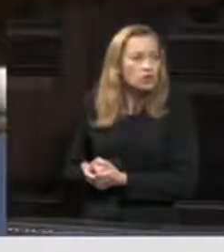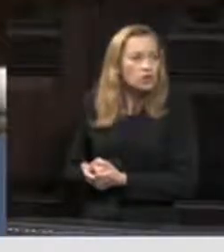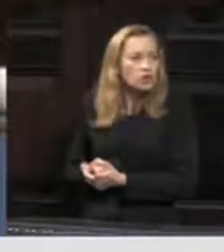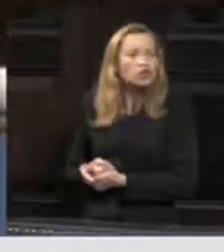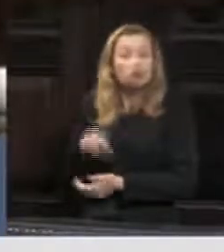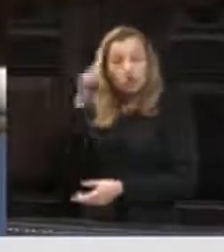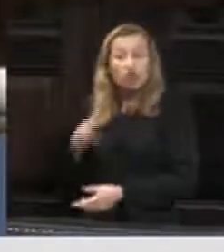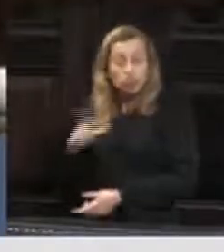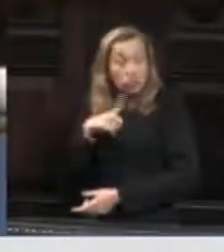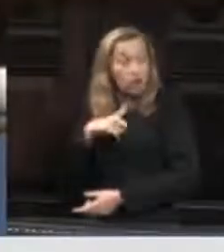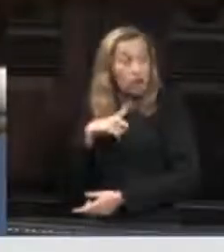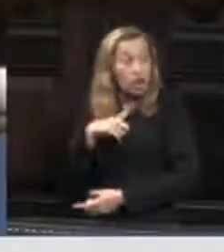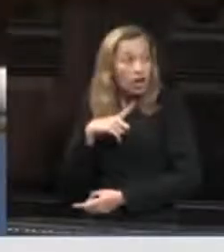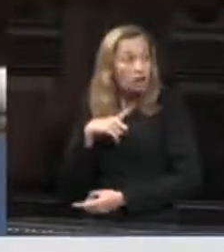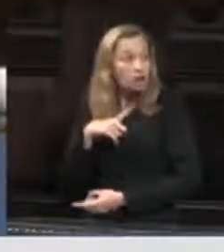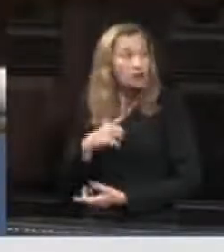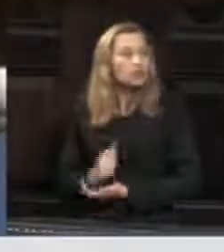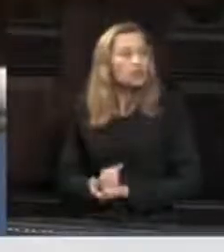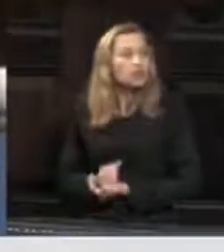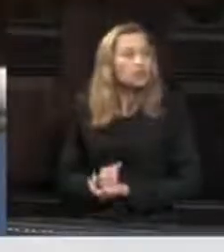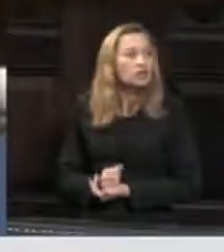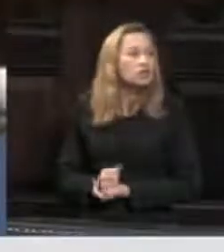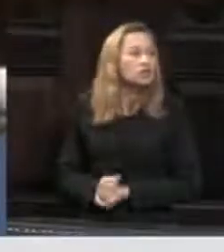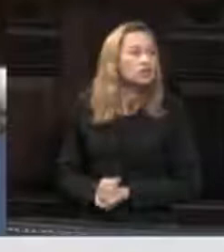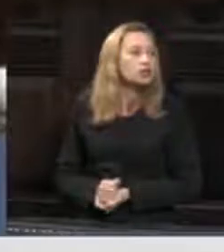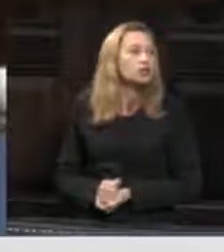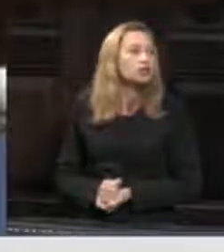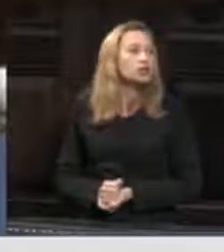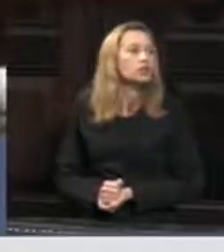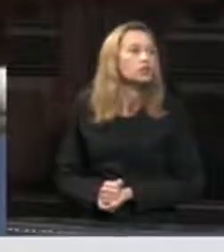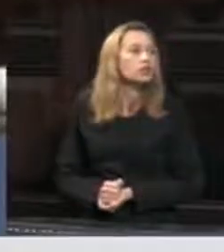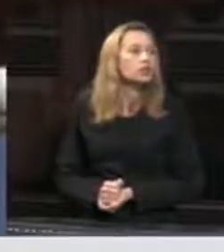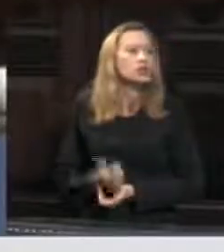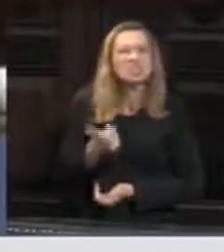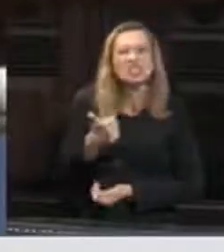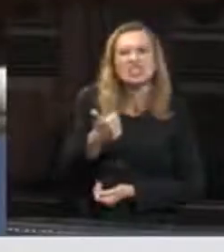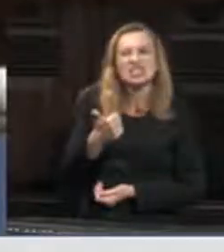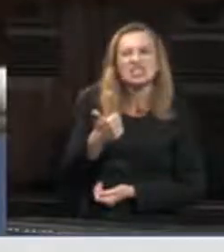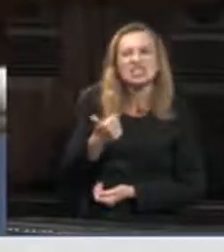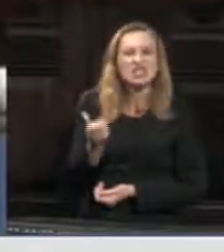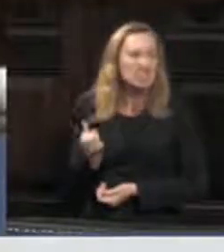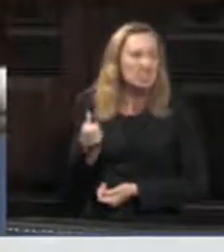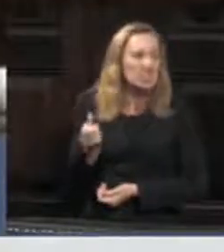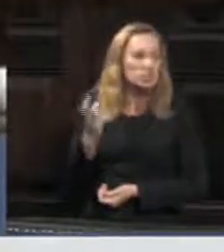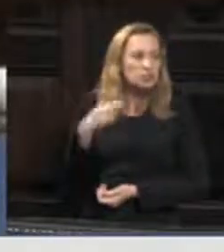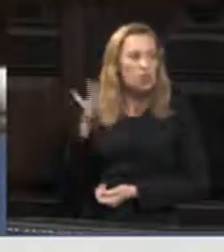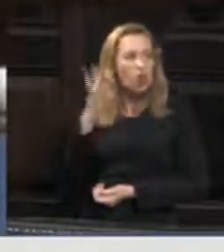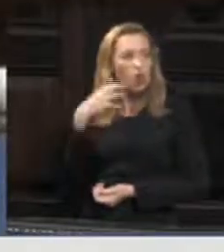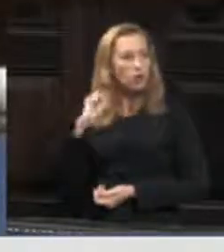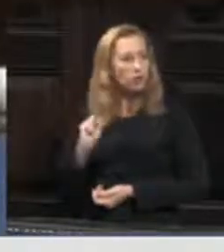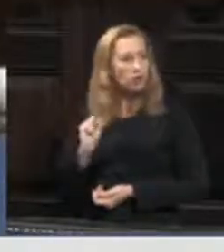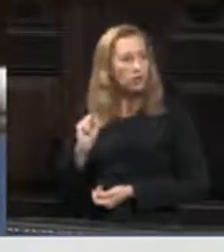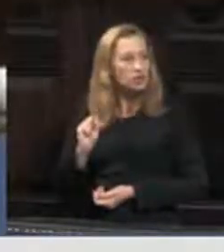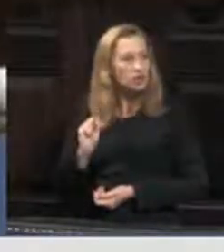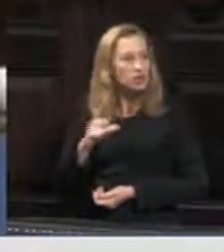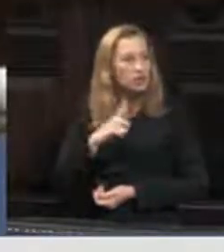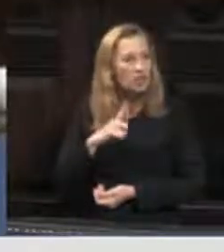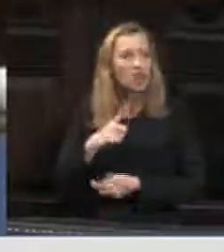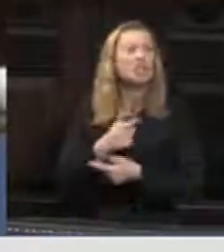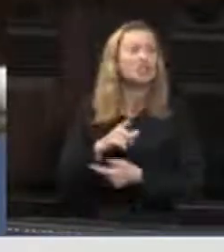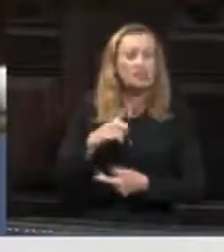né a número diferente mas isso gira em torno de 16 bilhões e dei várias sugestões